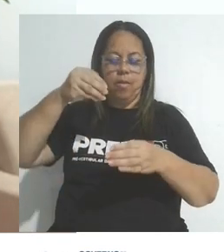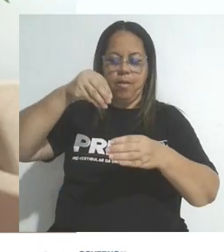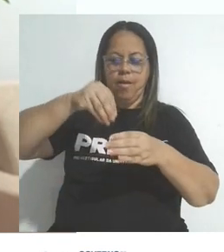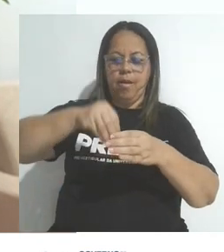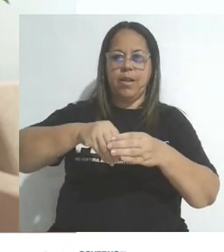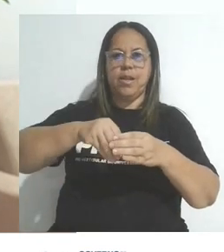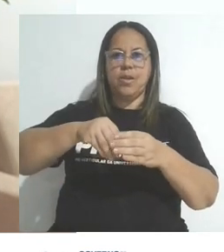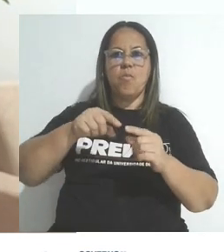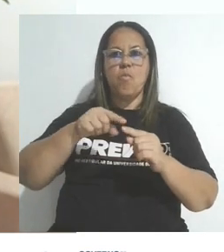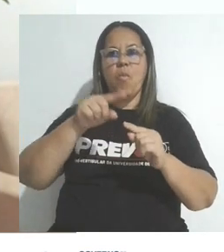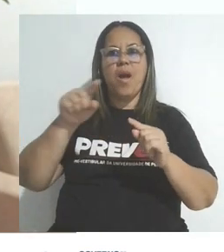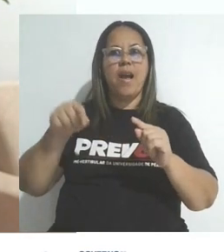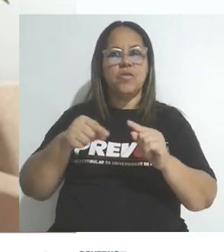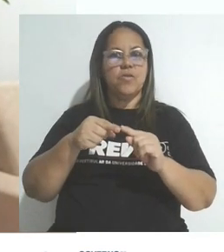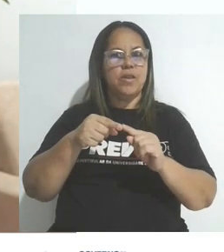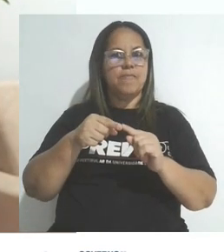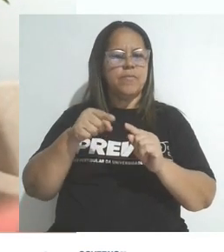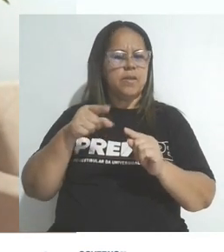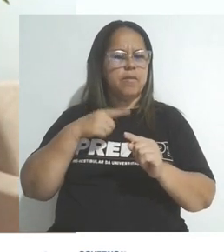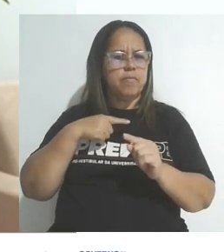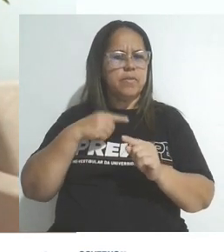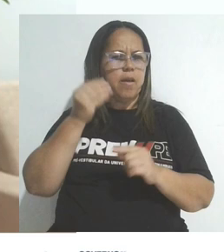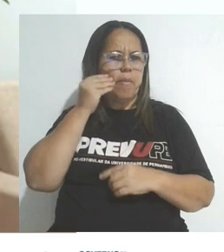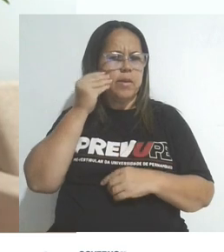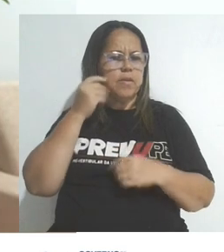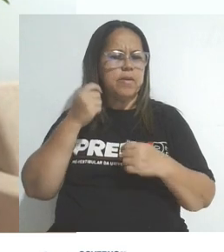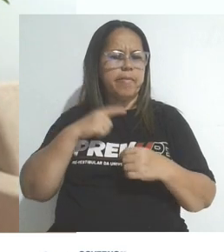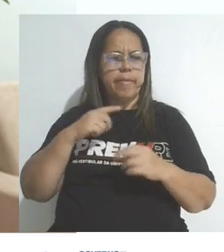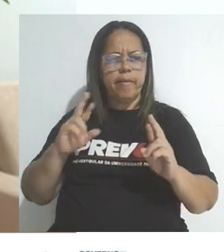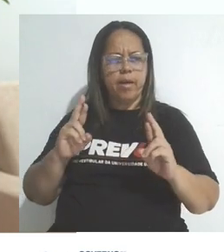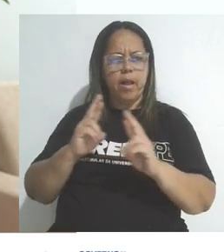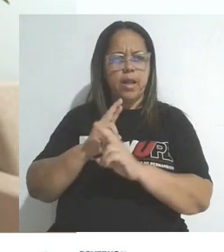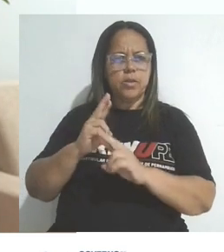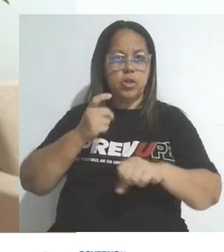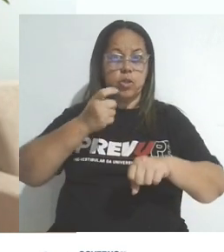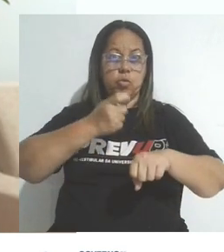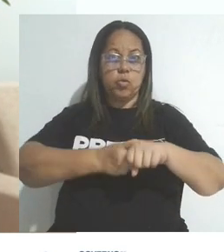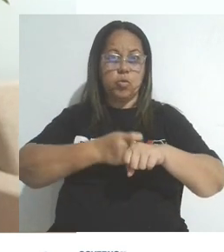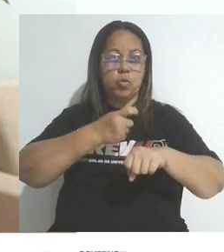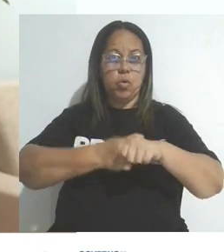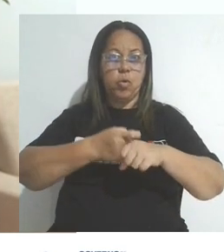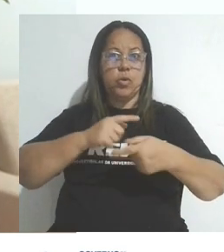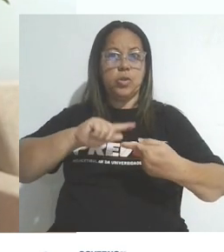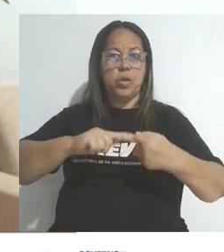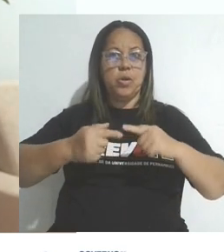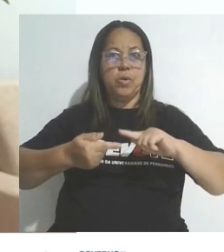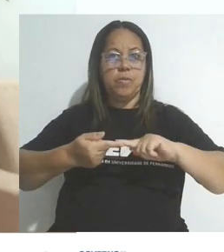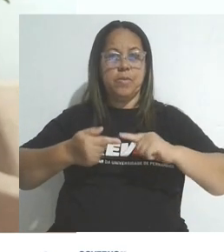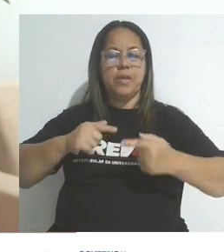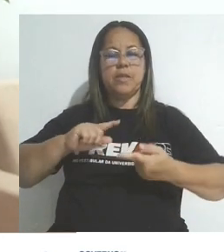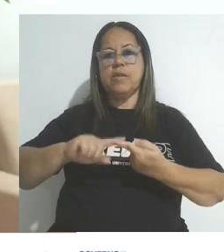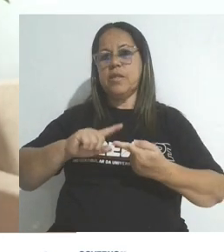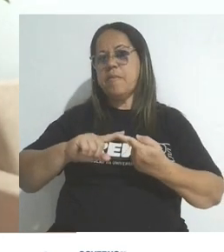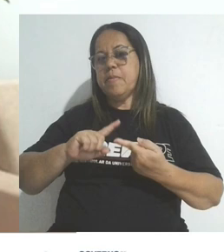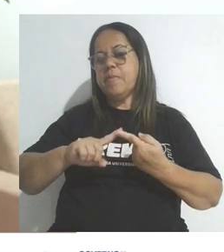recipiente? Então, observe que existem relações entre os sólidos geométricos, dentro dessa perspectiva